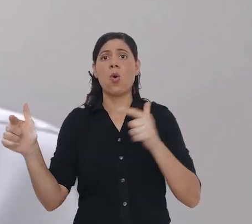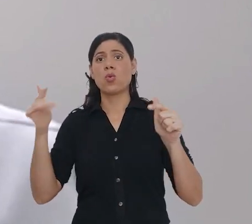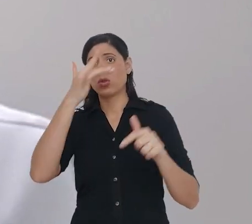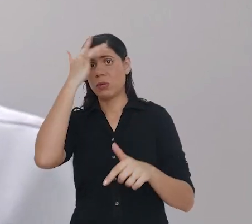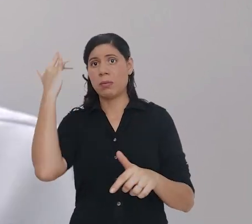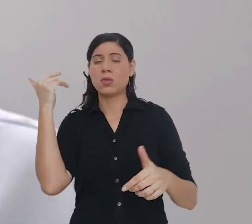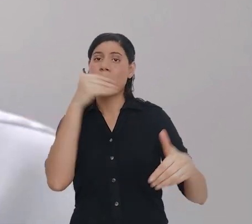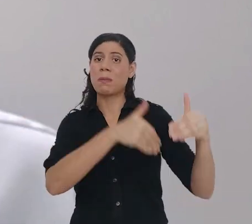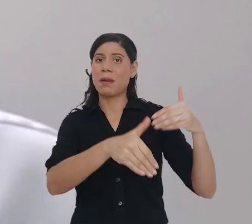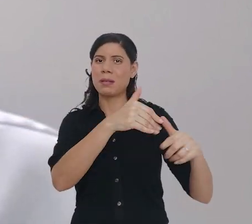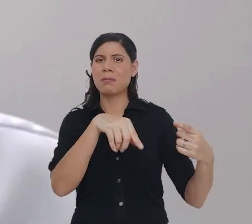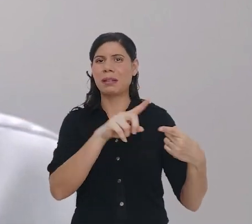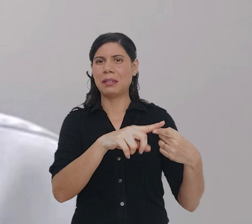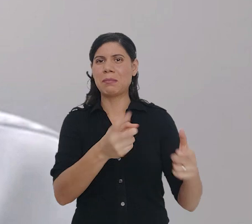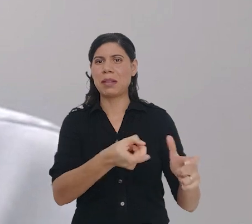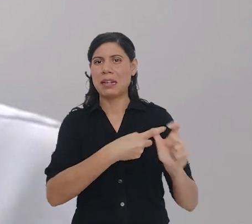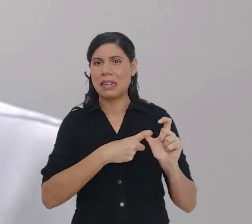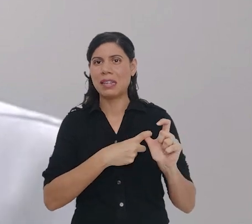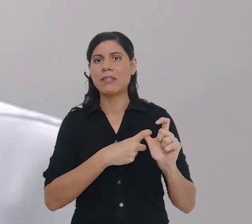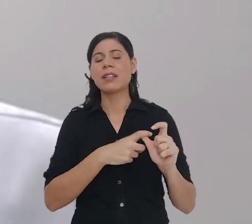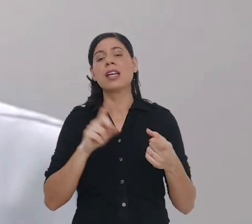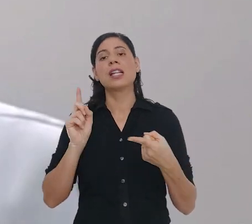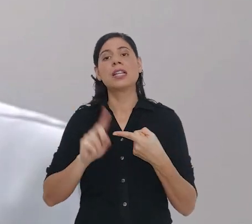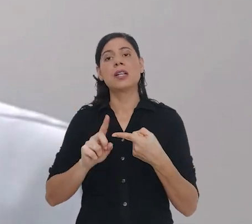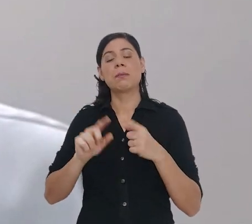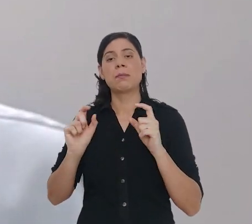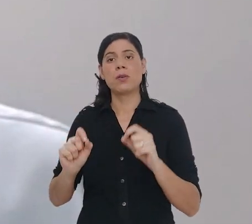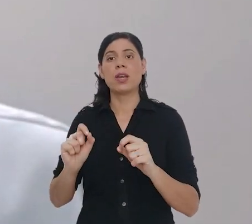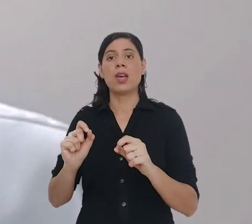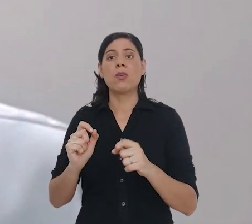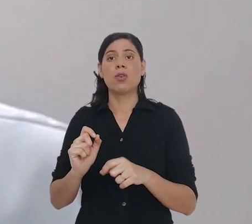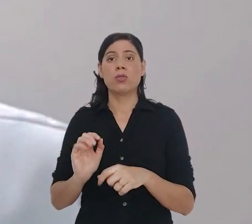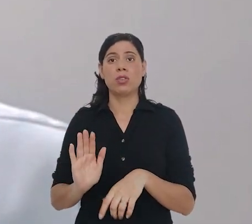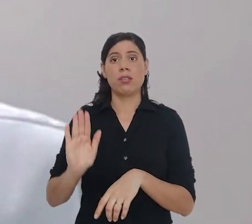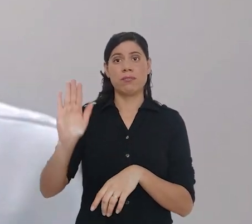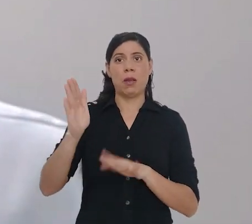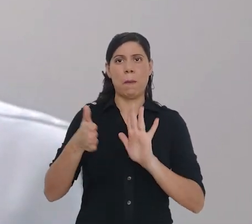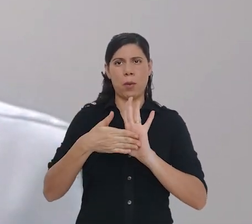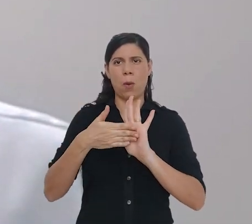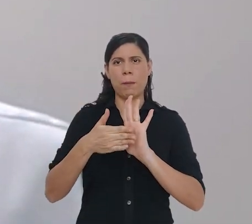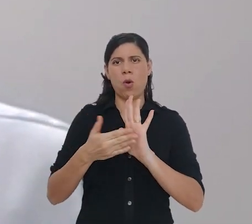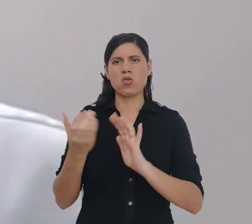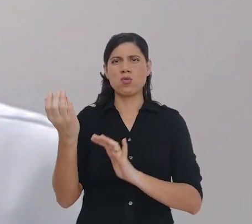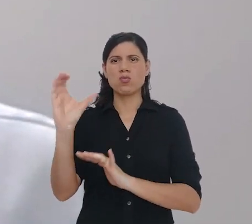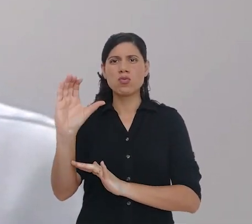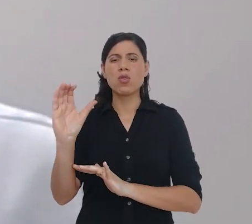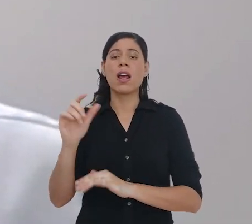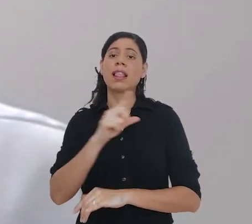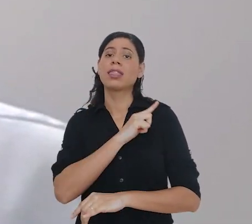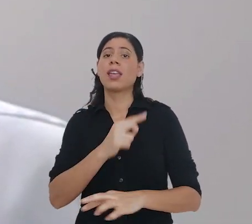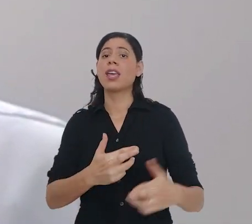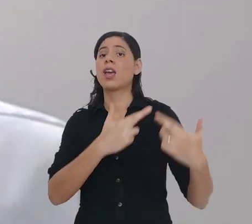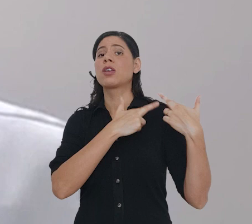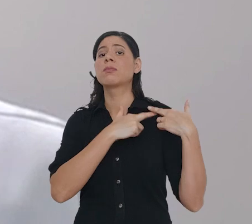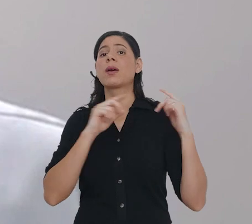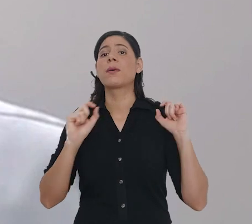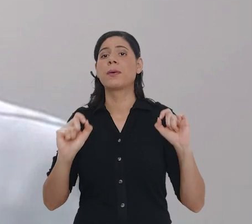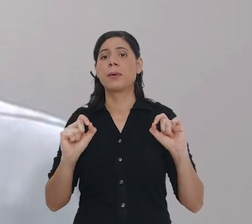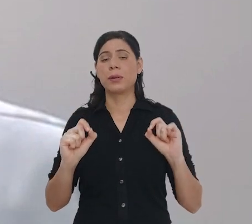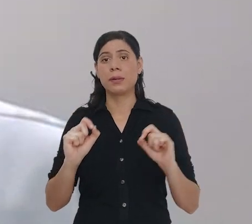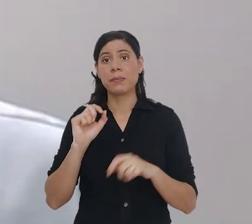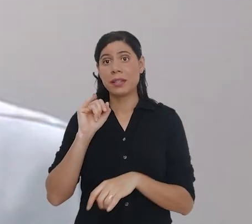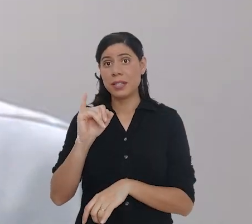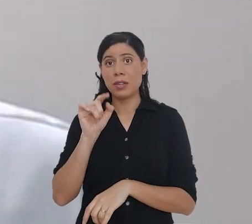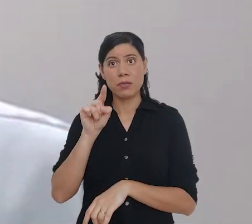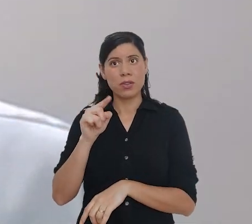estão envolvidos. Não só isso, quando você dá lance num leilão, tem a responsabilidade que